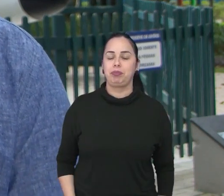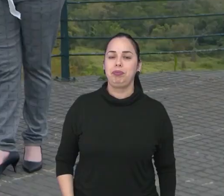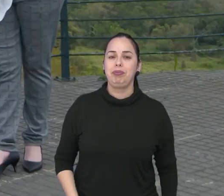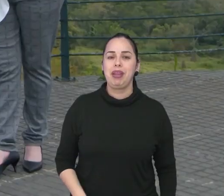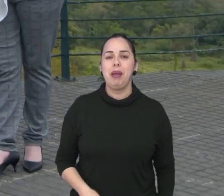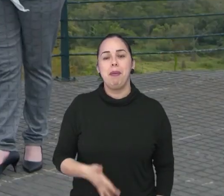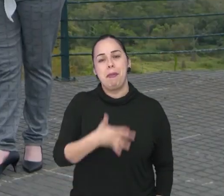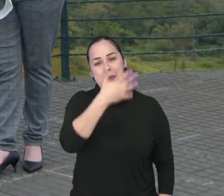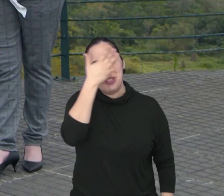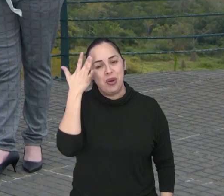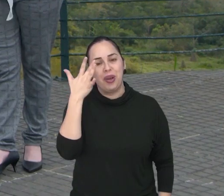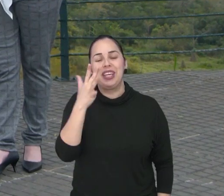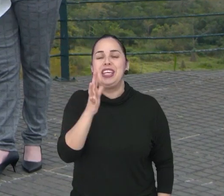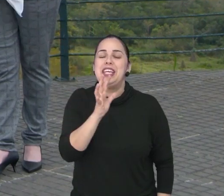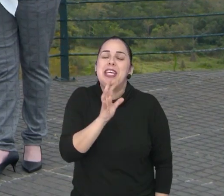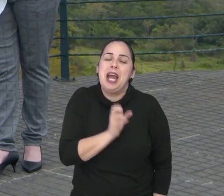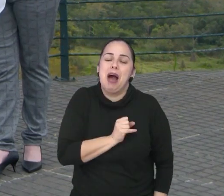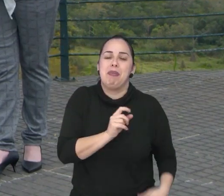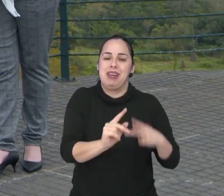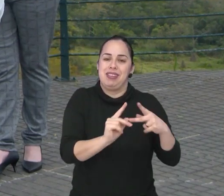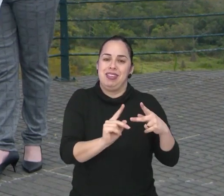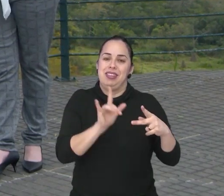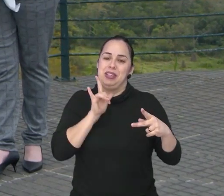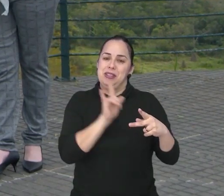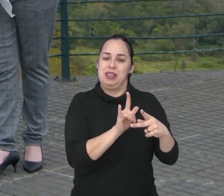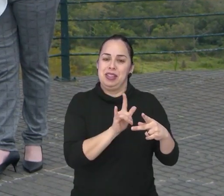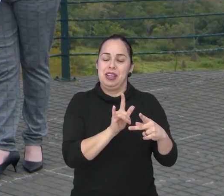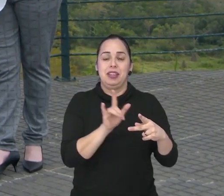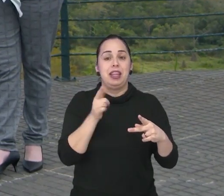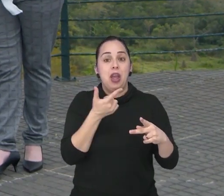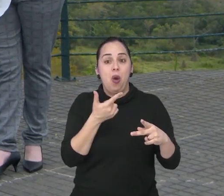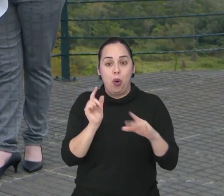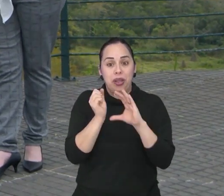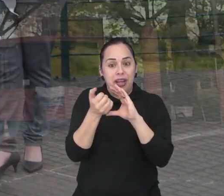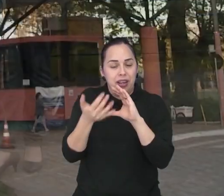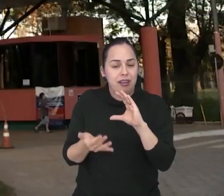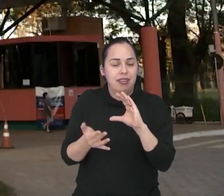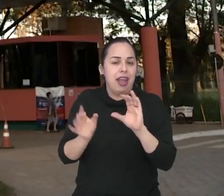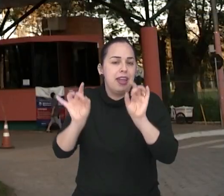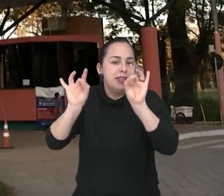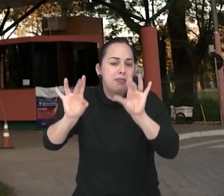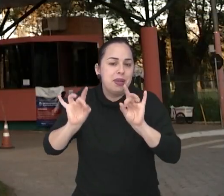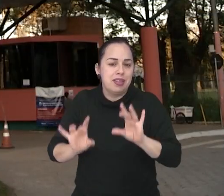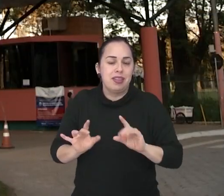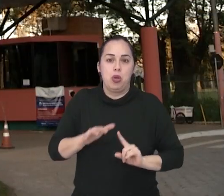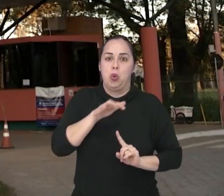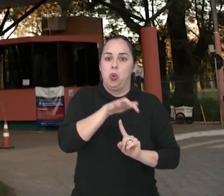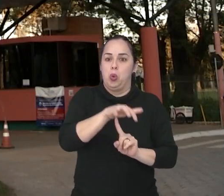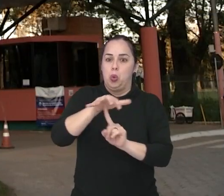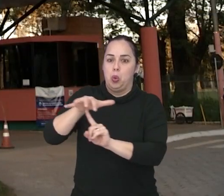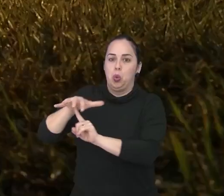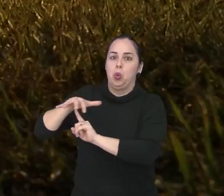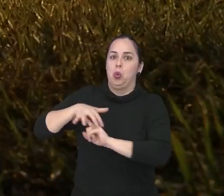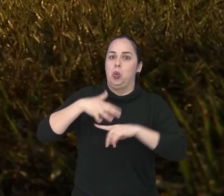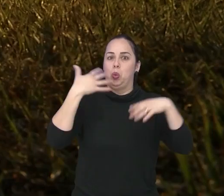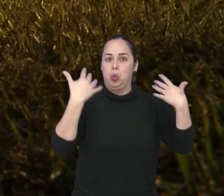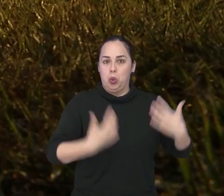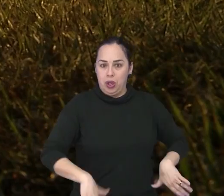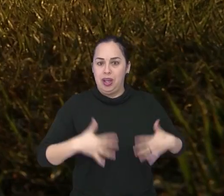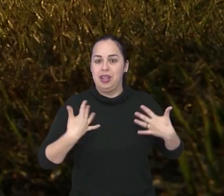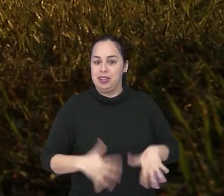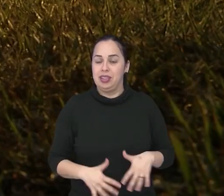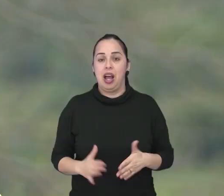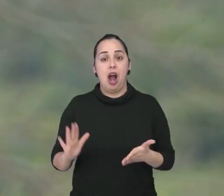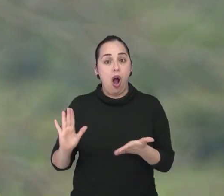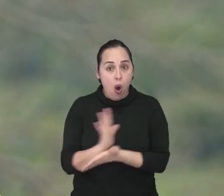cidade. E para quem ama São José como a Viviane, a cidade ainda tem outra característica que a torna especial: os parques, praças e